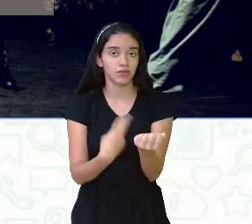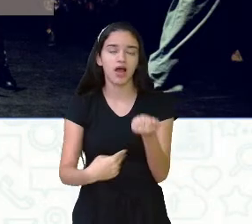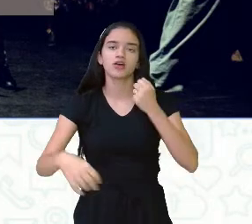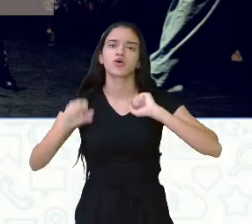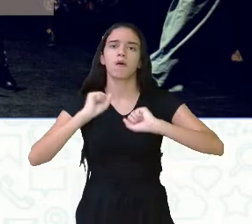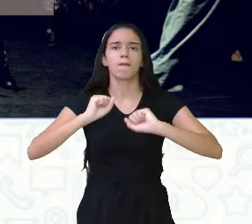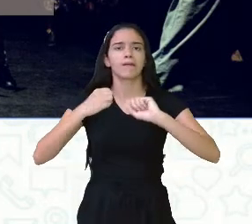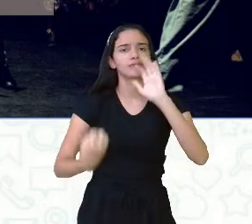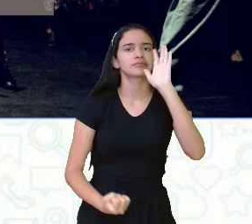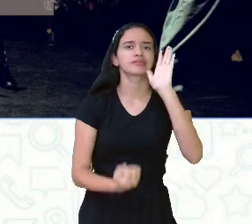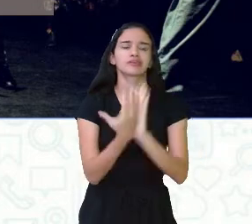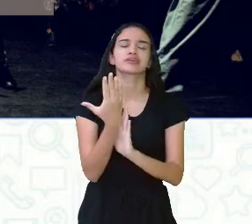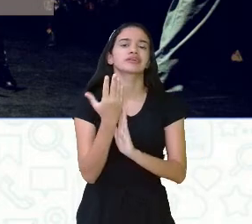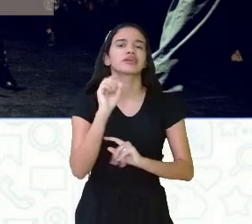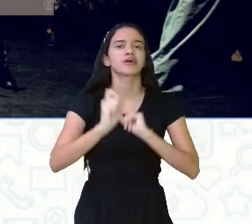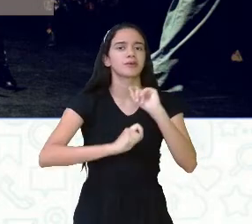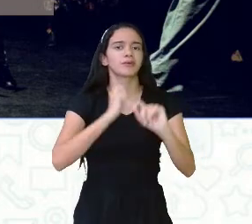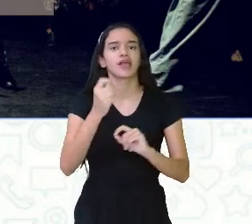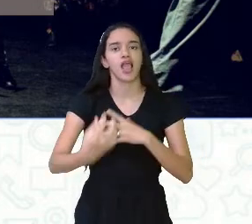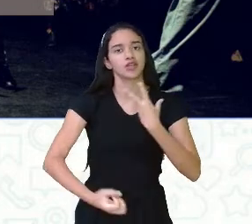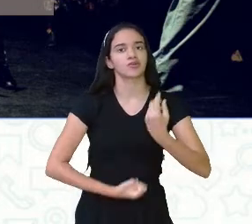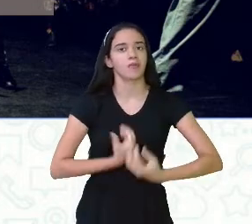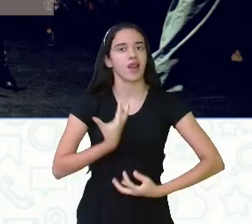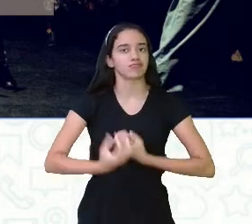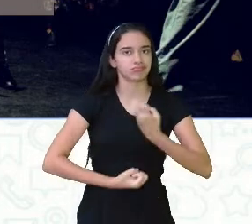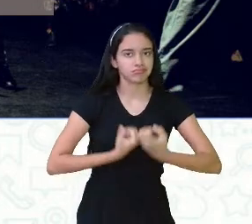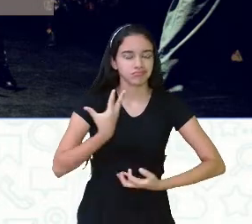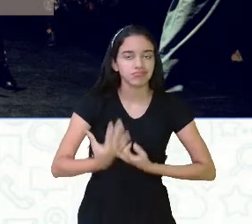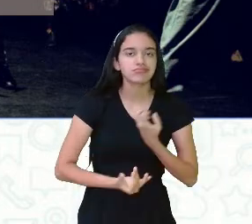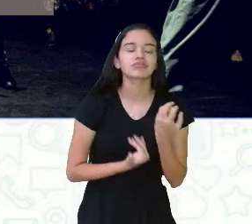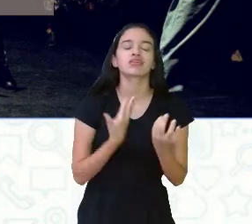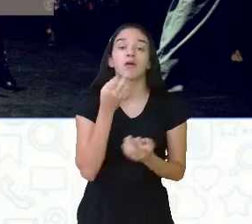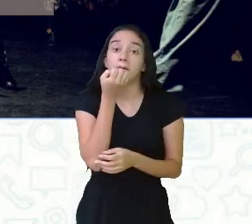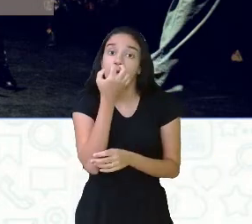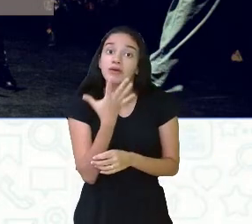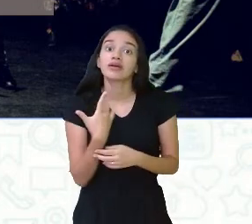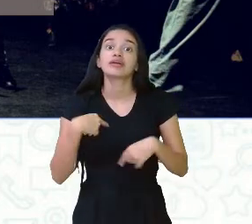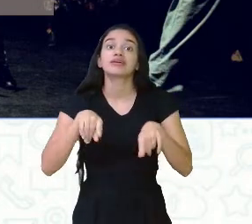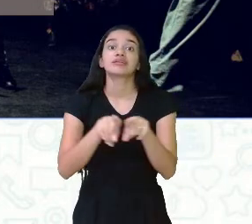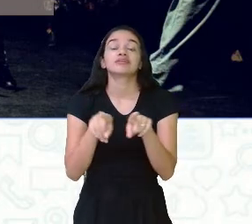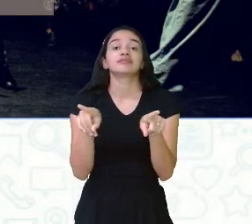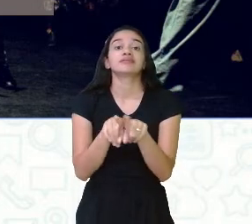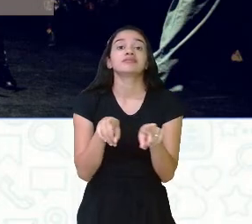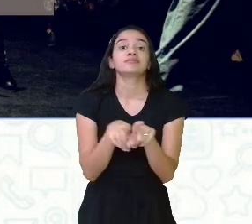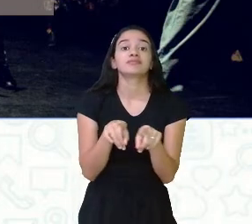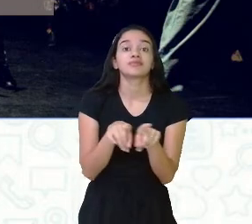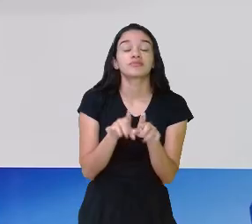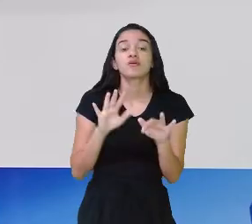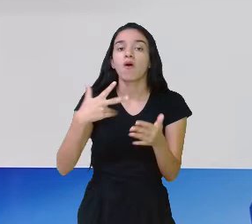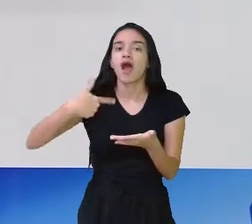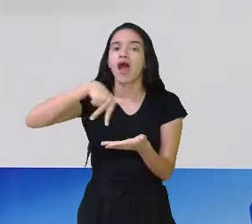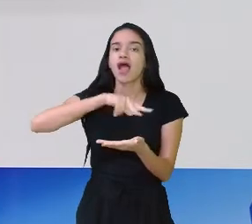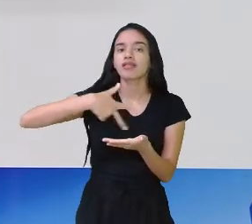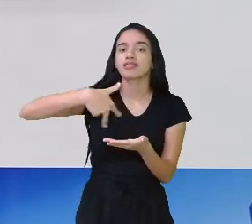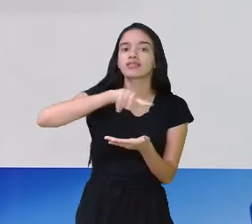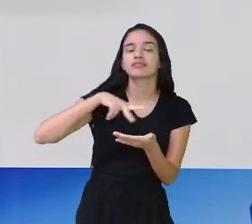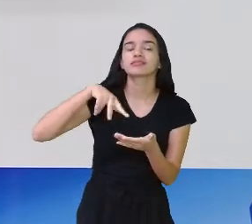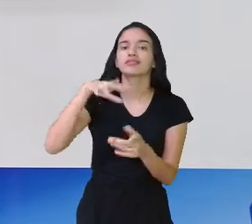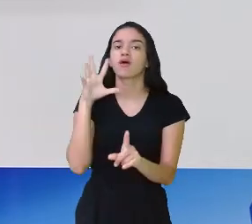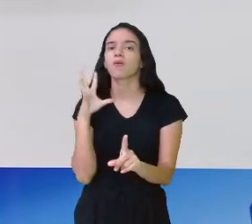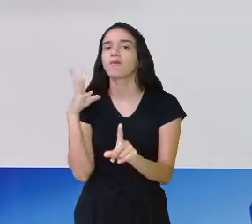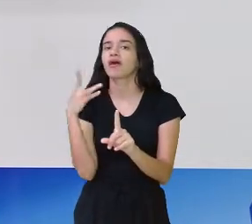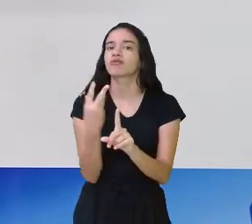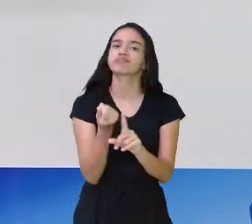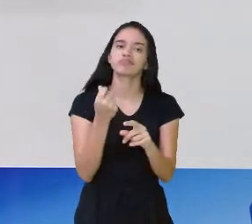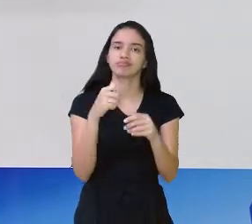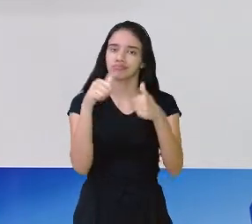podemos criar uma atividade expressiva, harmoniosa e lúdica. Então, a dança como arte